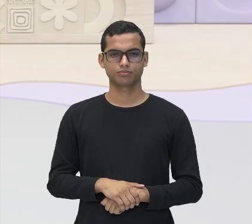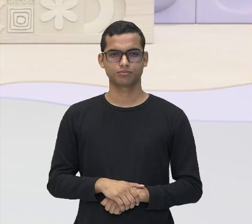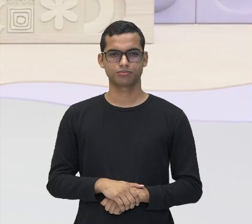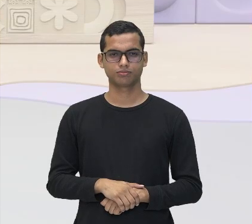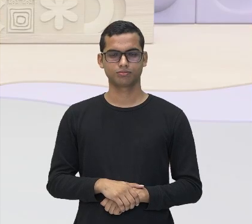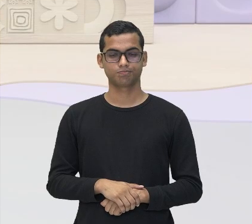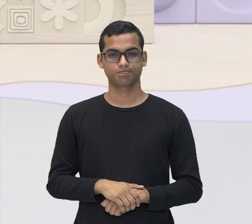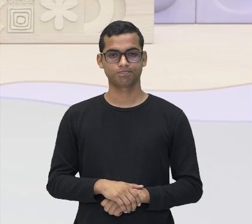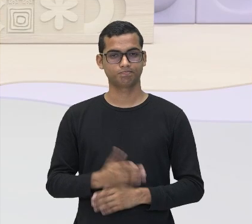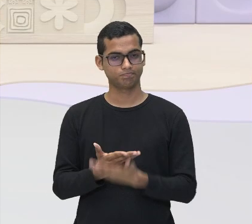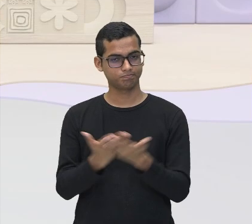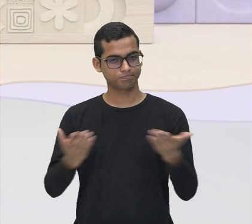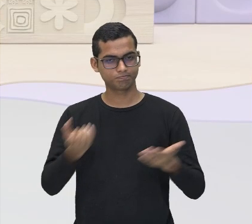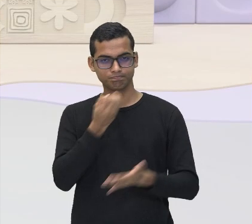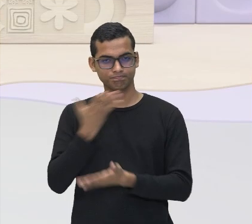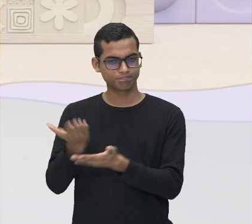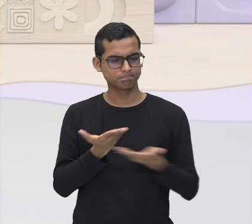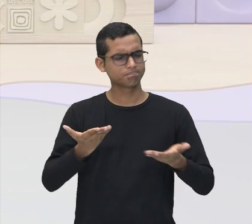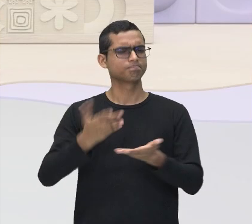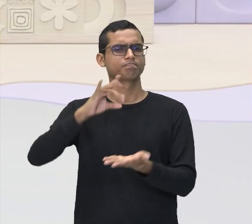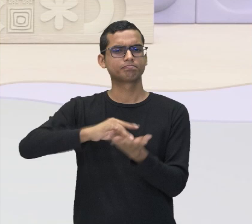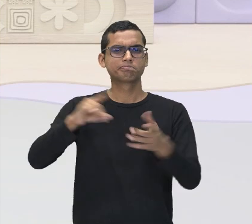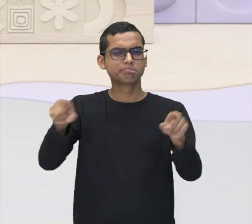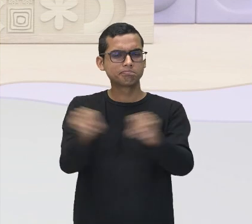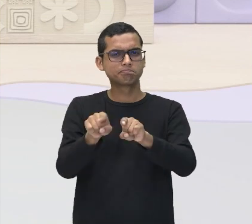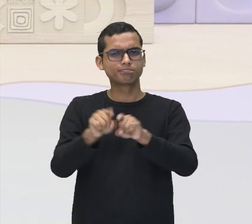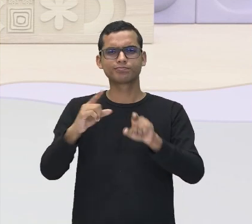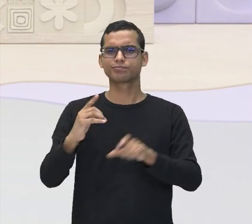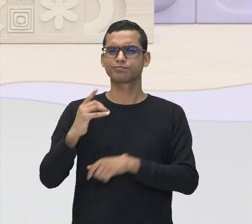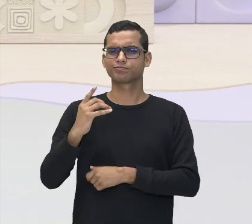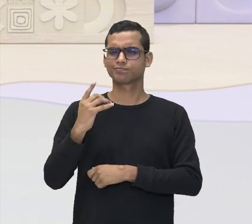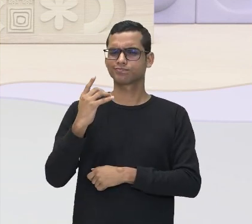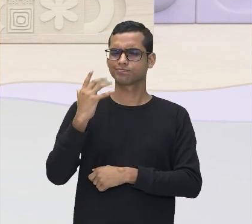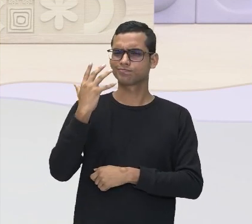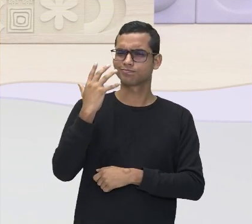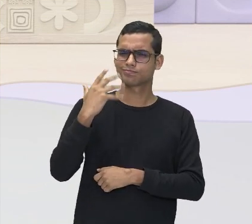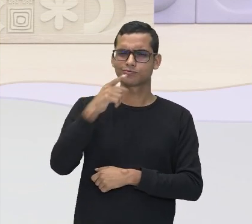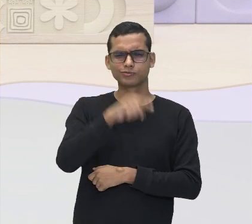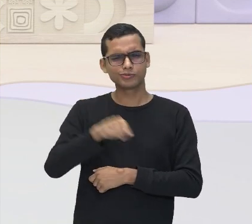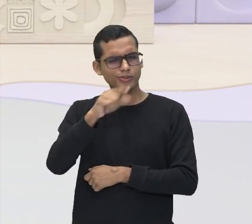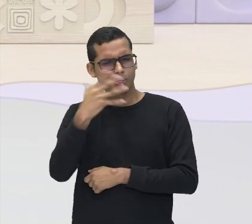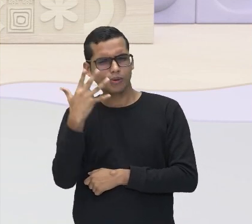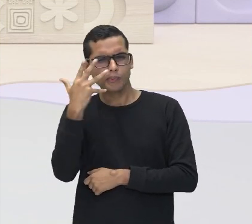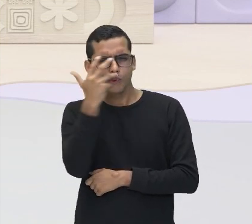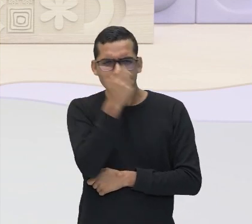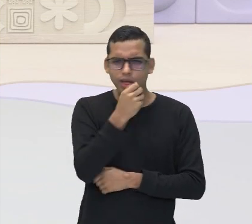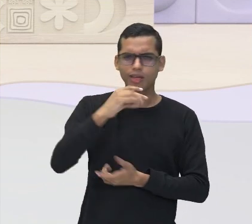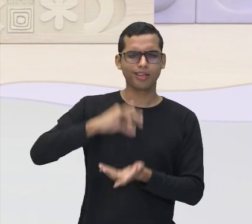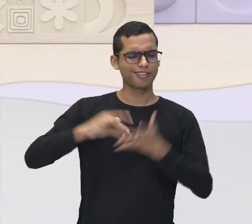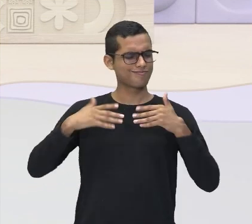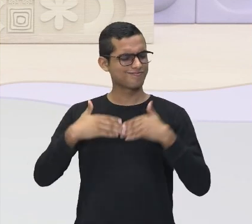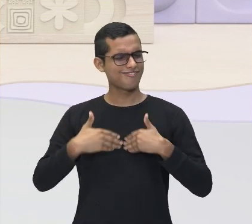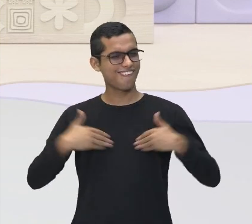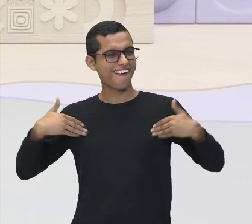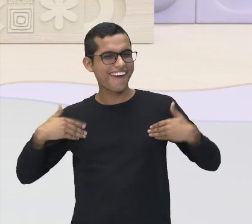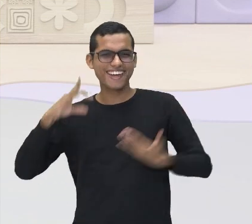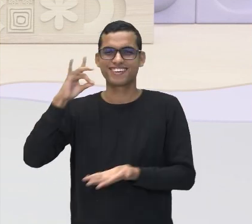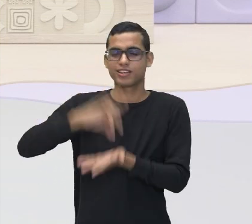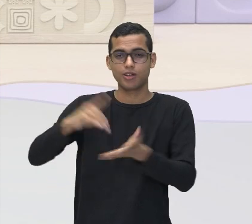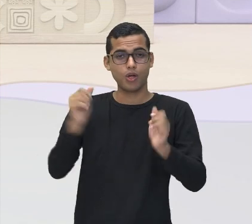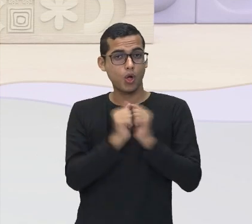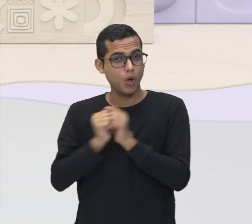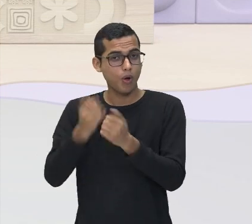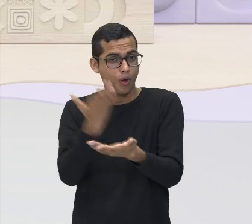Gente bonita, que alegria nós estamos hoje na nossa aula, mas eu queria convidar você, meu